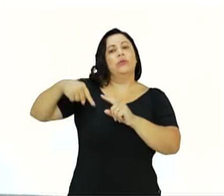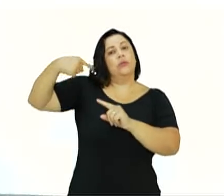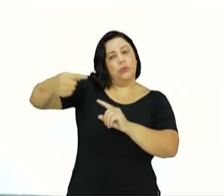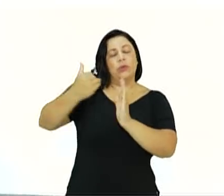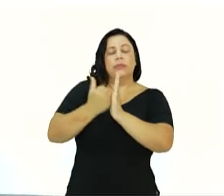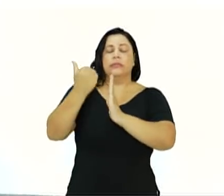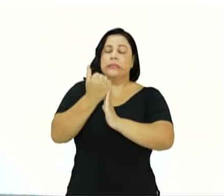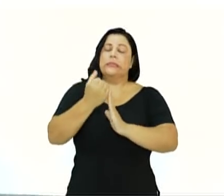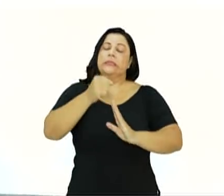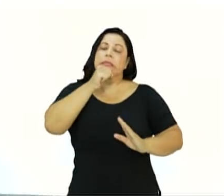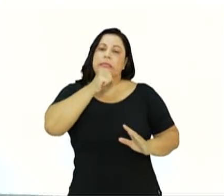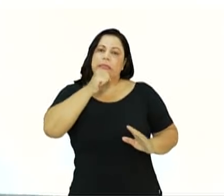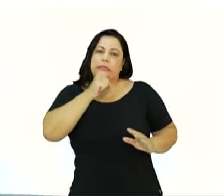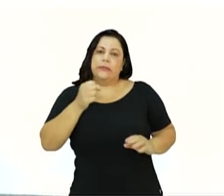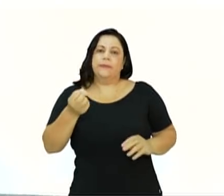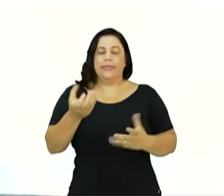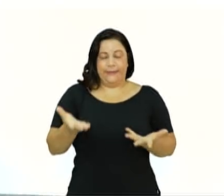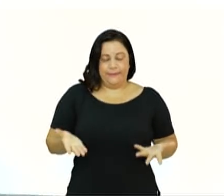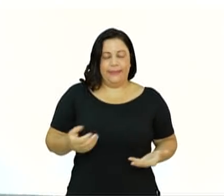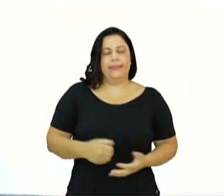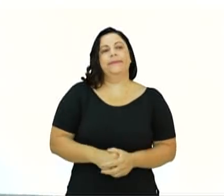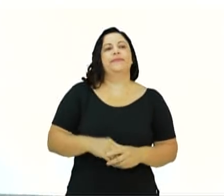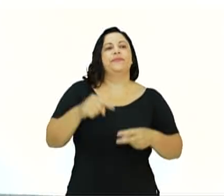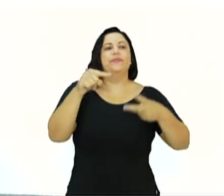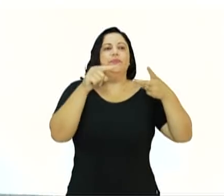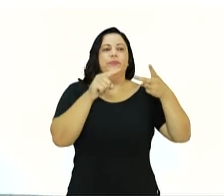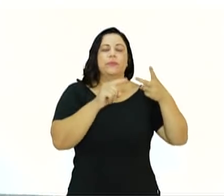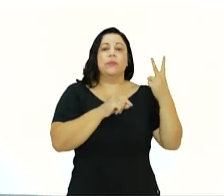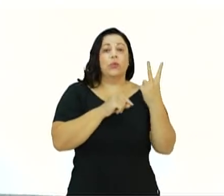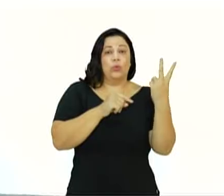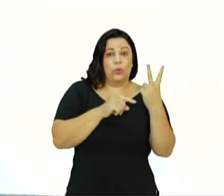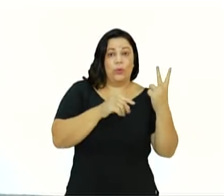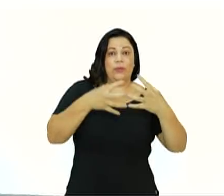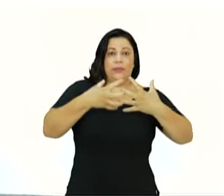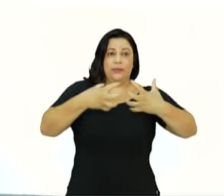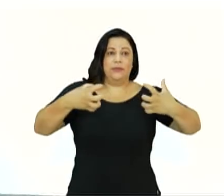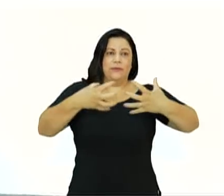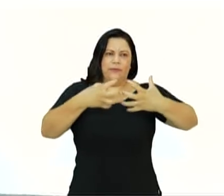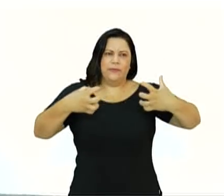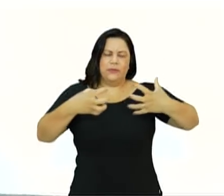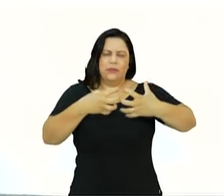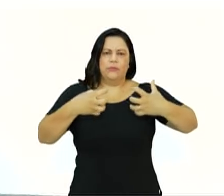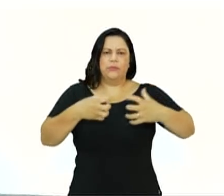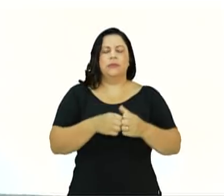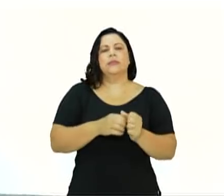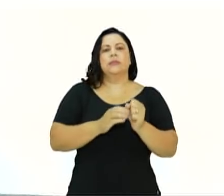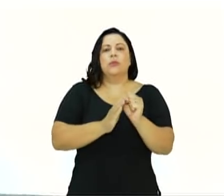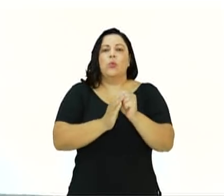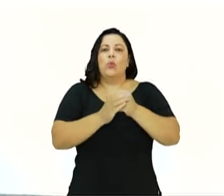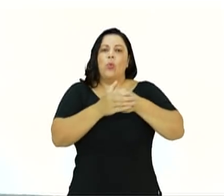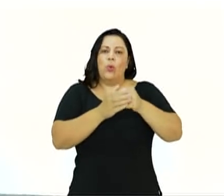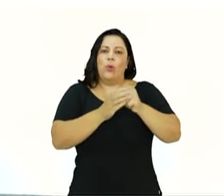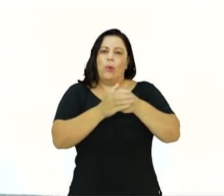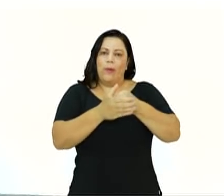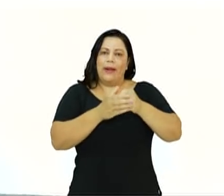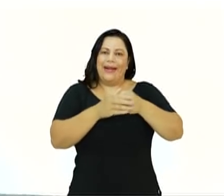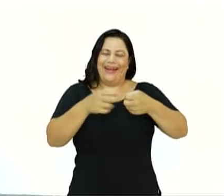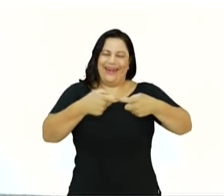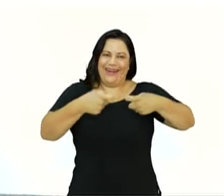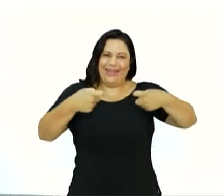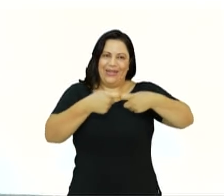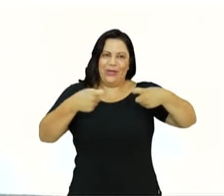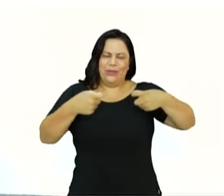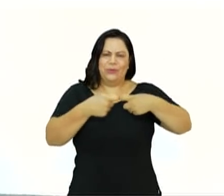2. As fibras colágenas e as fibras elásticas, em associação com proteínas e carboidratos, conferem consistência